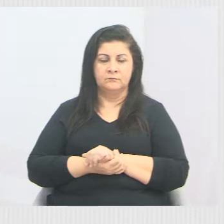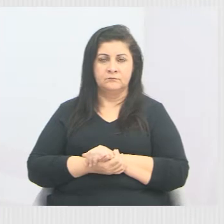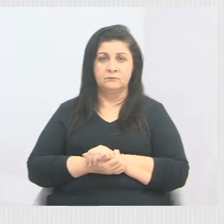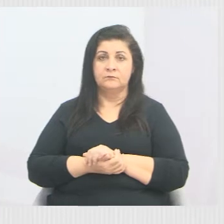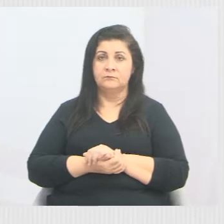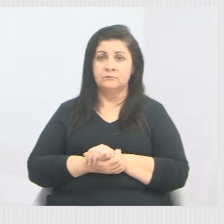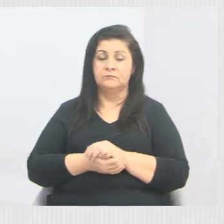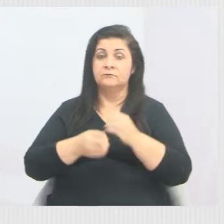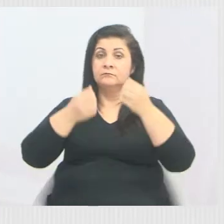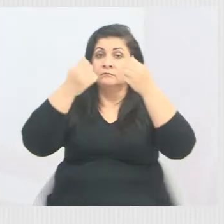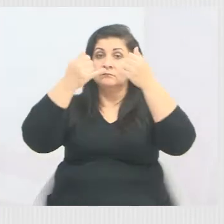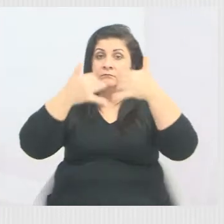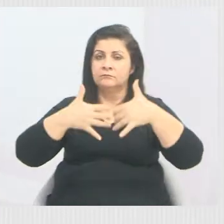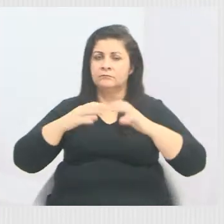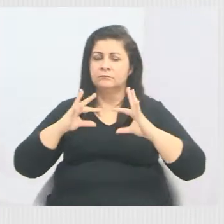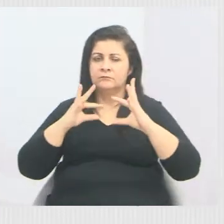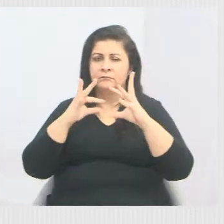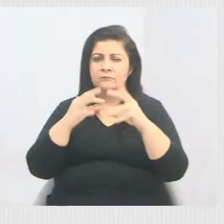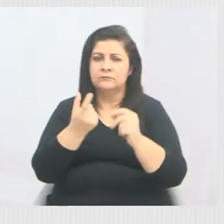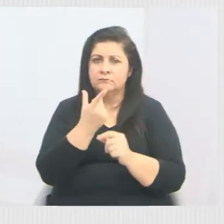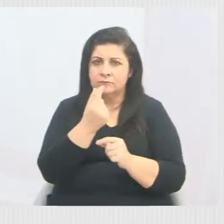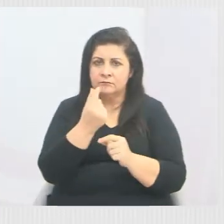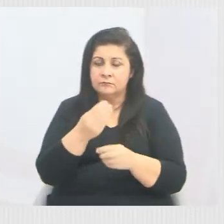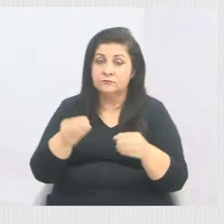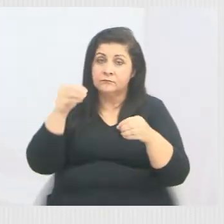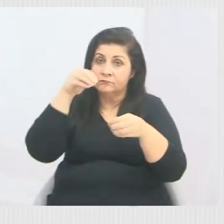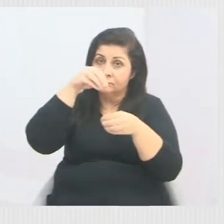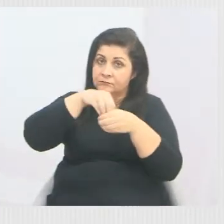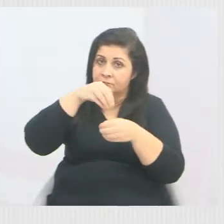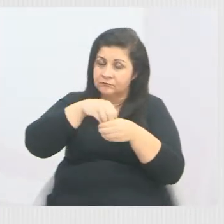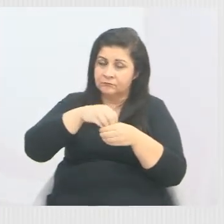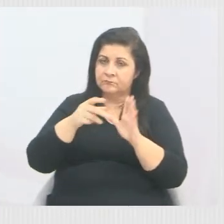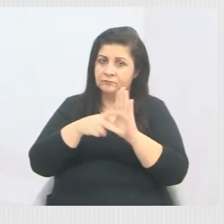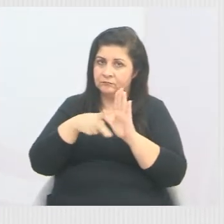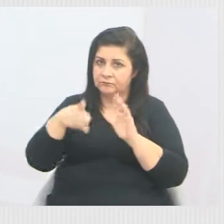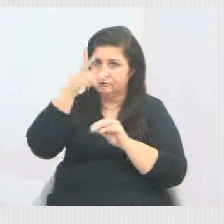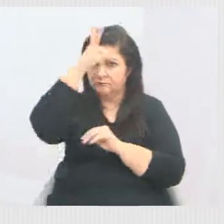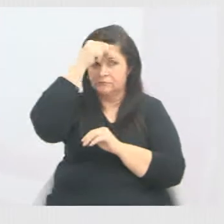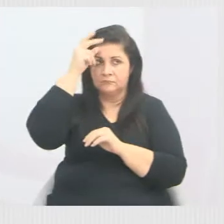Agora vamos fazer o detalhamento um pouco da receita do município.